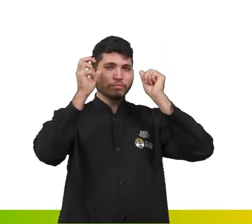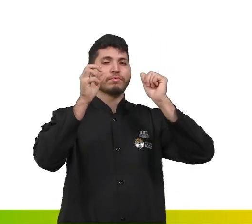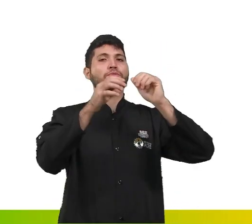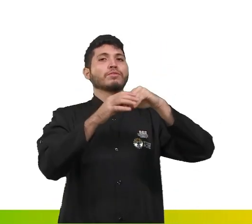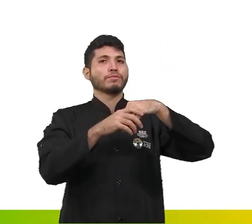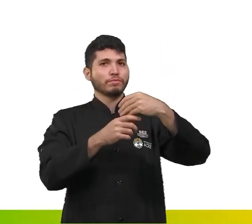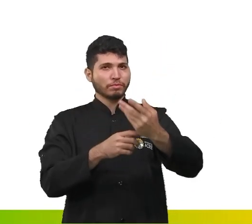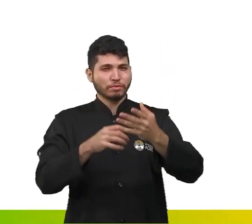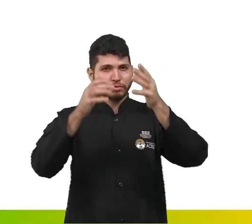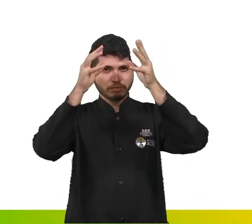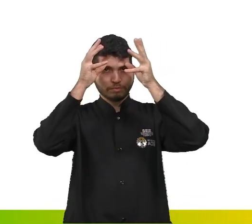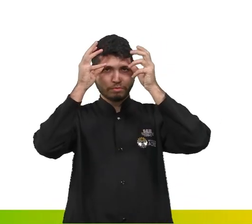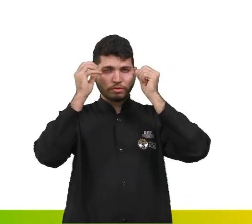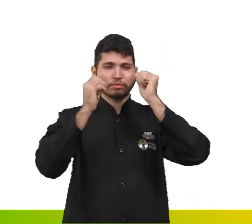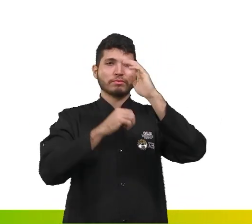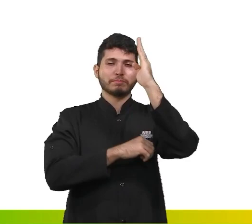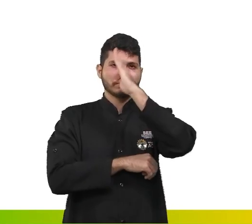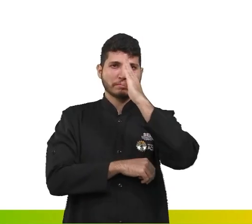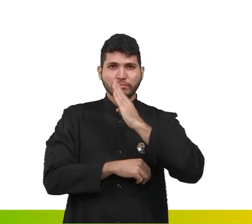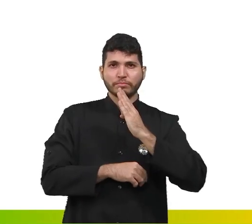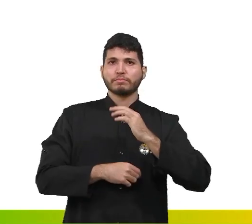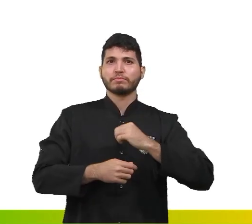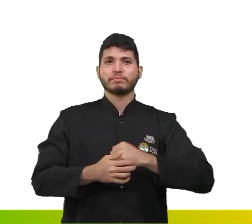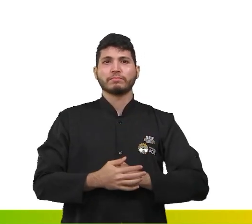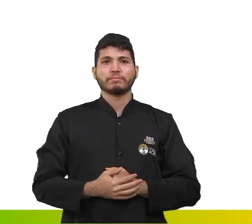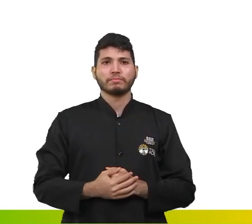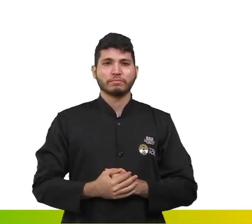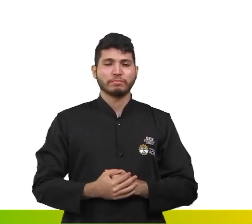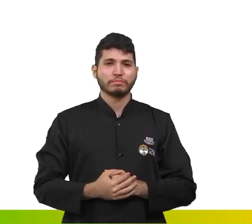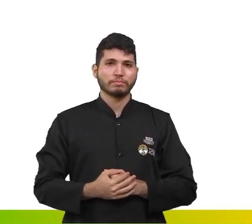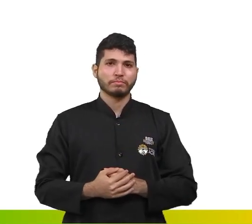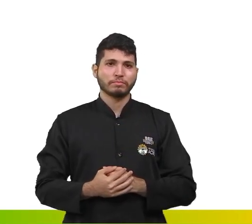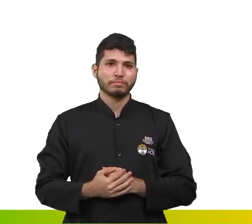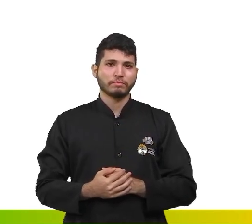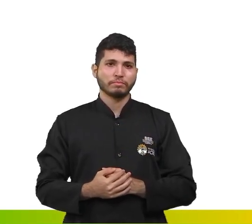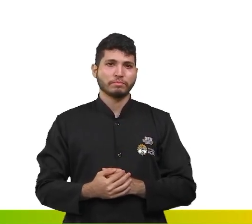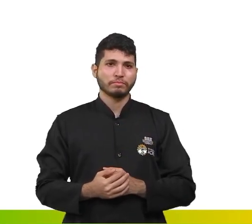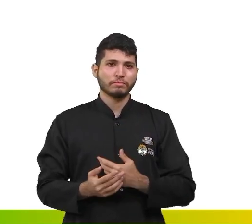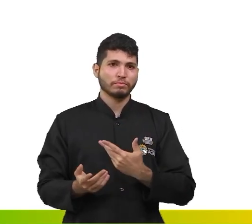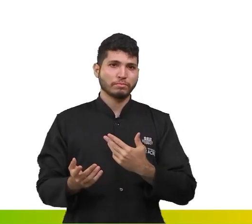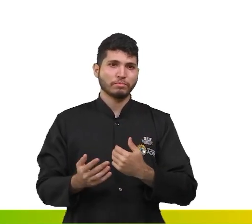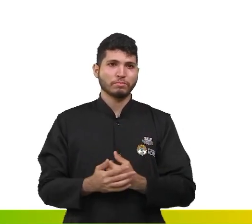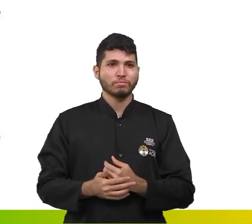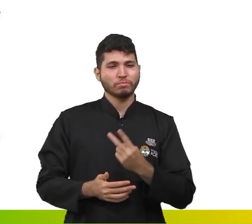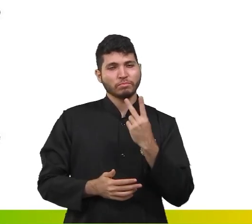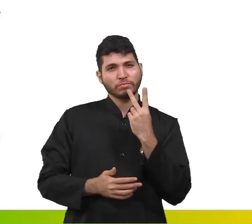Brasil afora. Aqui temos essas duas manchetes, ó, de Santa Catarina e na Paraíba.